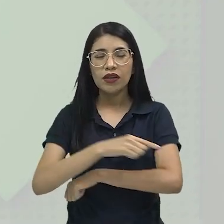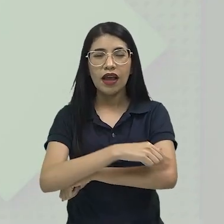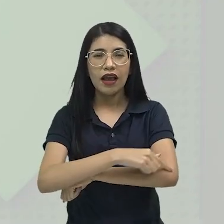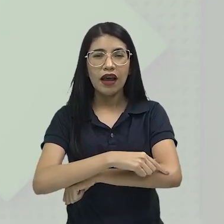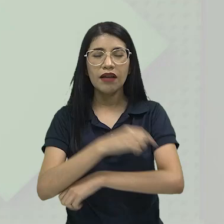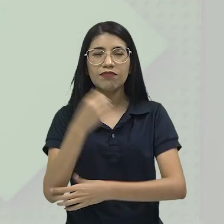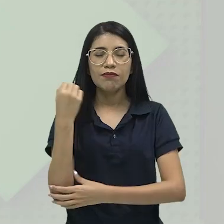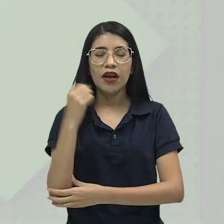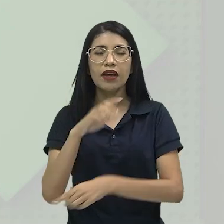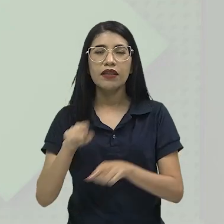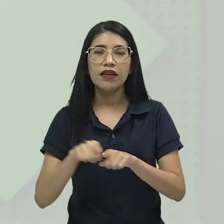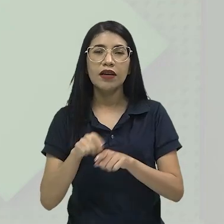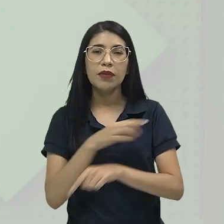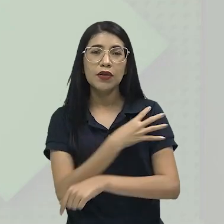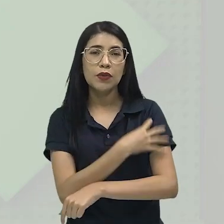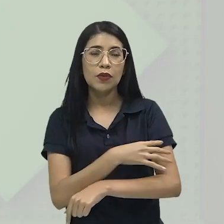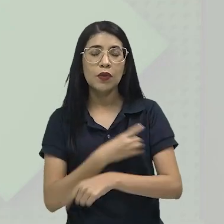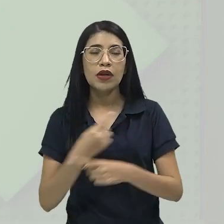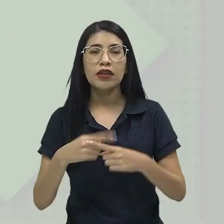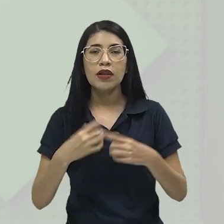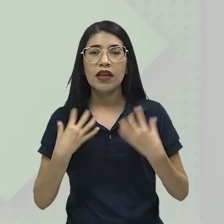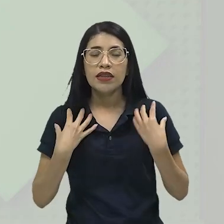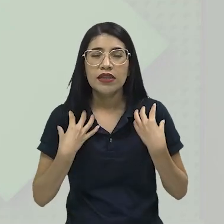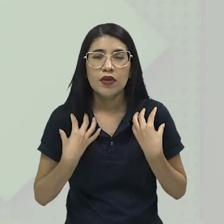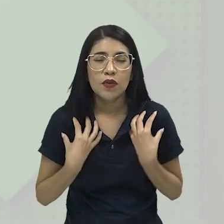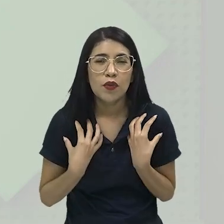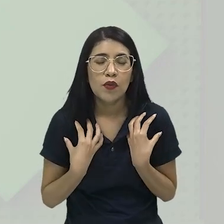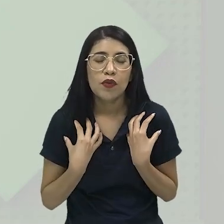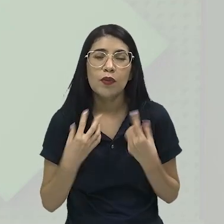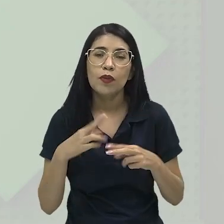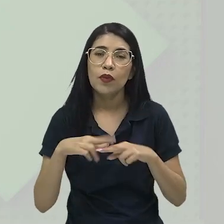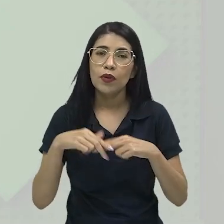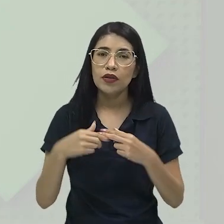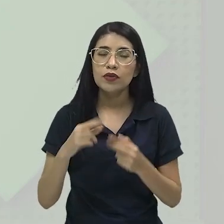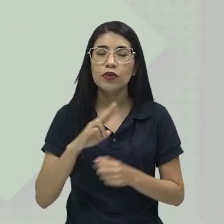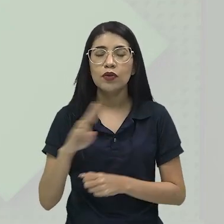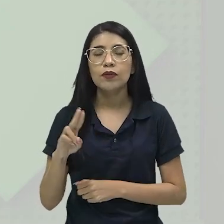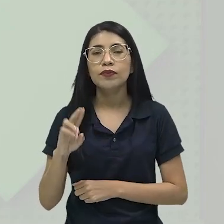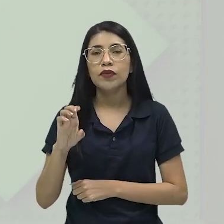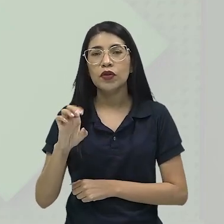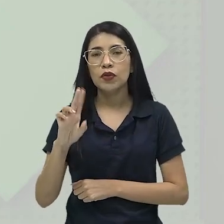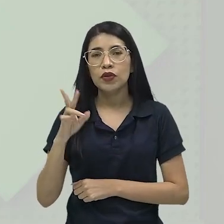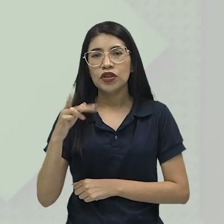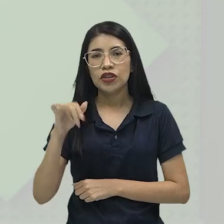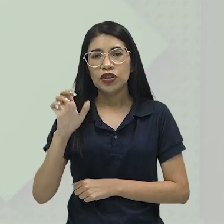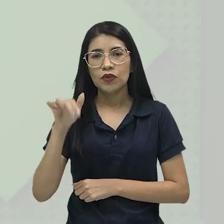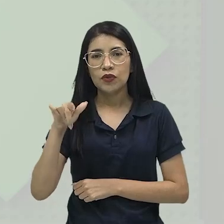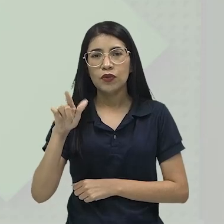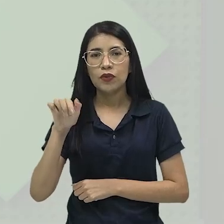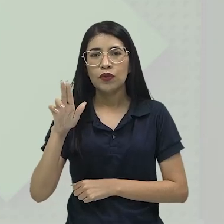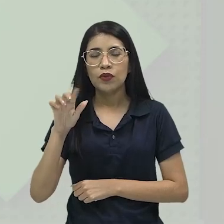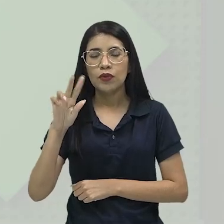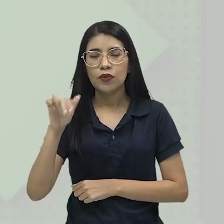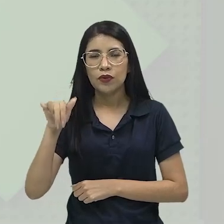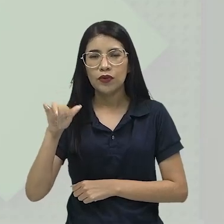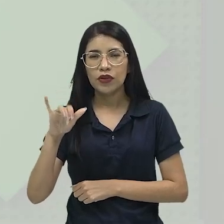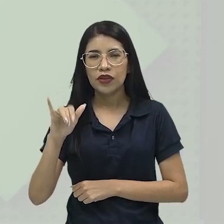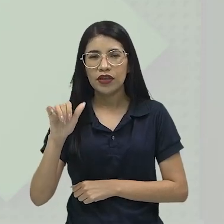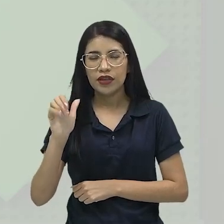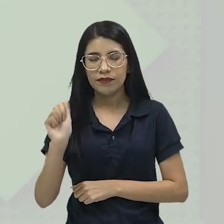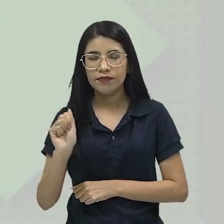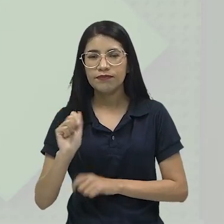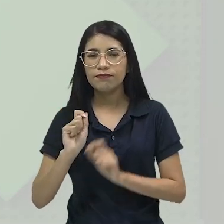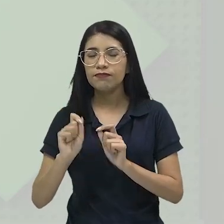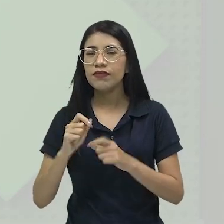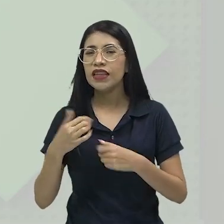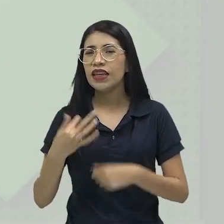dores musculares e acaba se curvando. Então o nome chikungunya é aquele que se dobra, né, ou aquele que se curva por